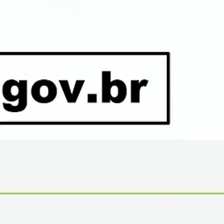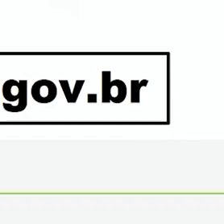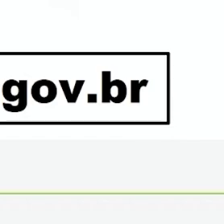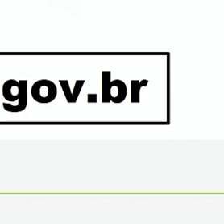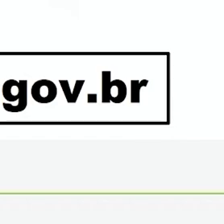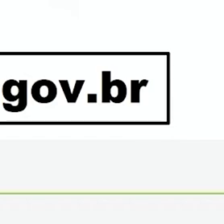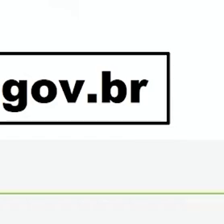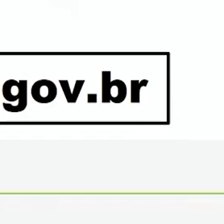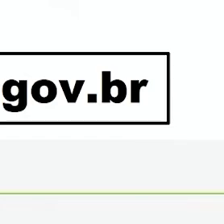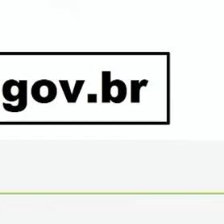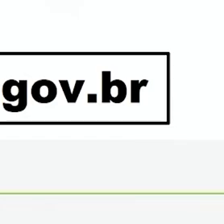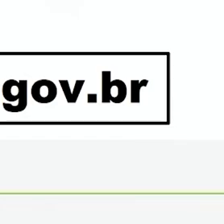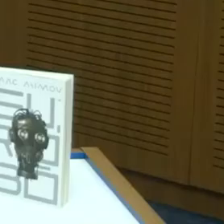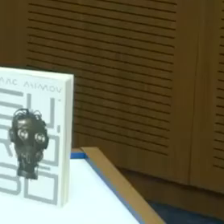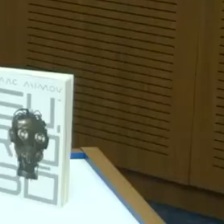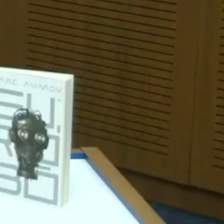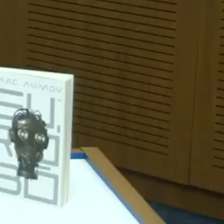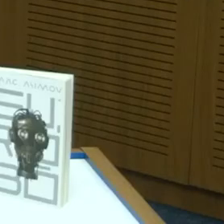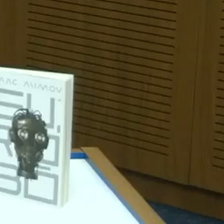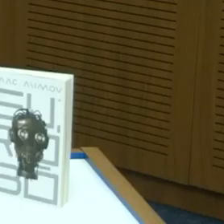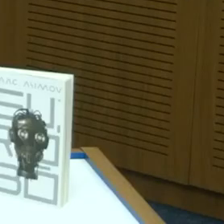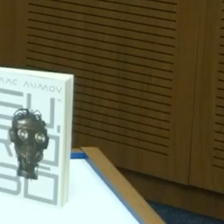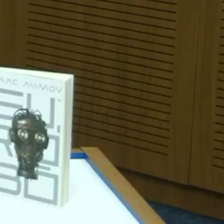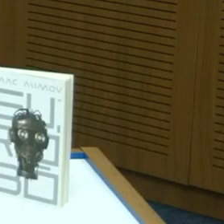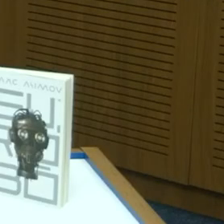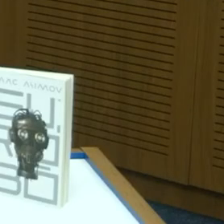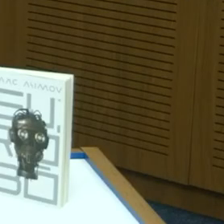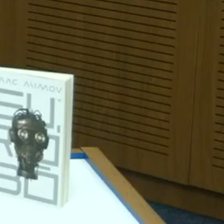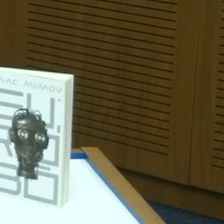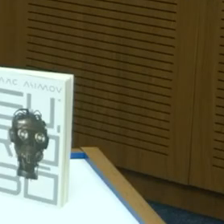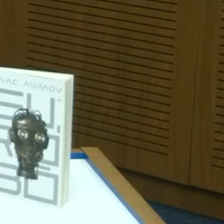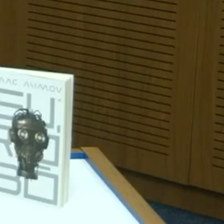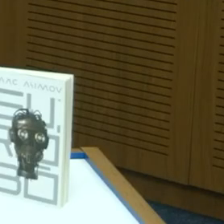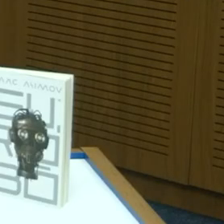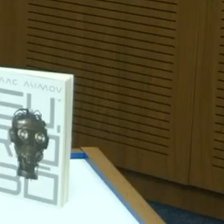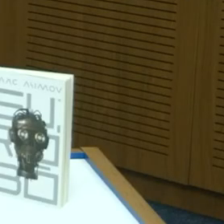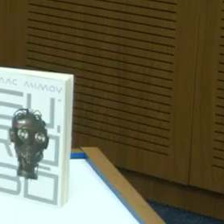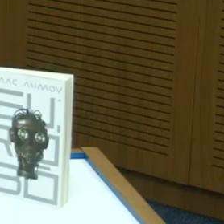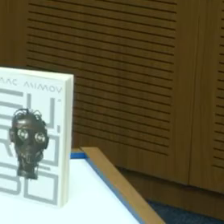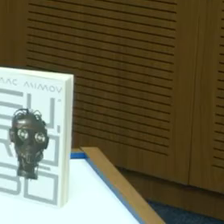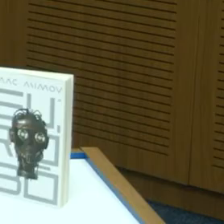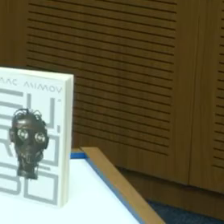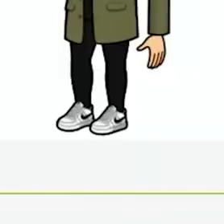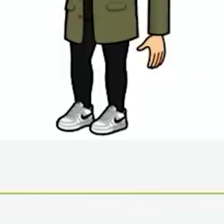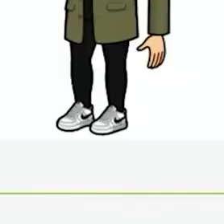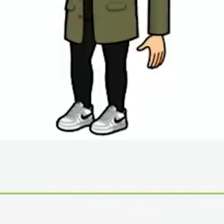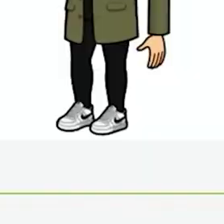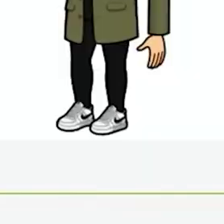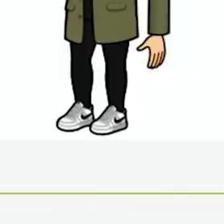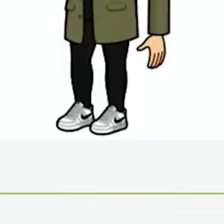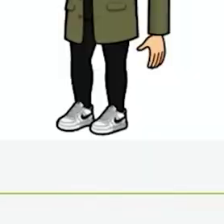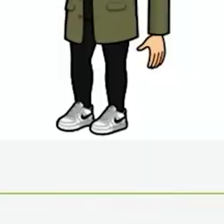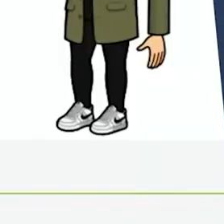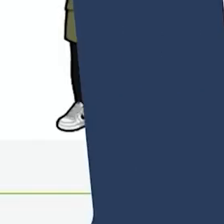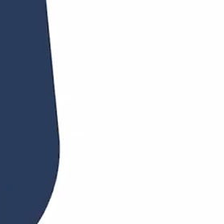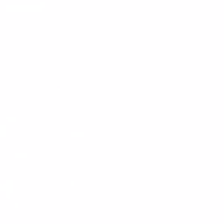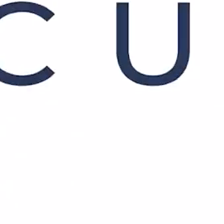robotica@curitiba.pr.gov.br. Eu vou ficando por aqui e até a próxima aula. Tchau, pessoal!